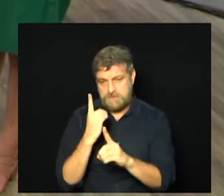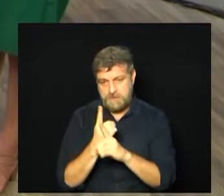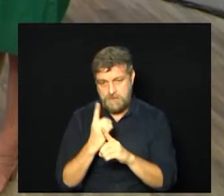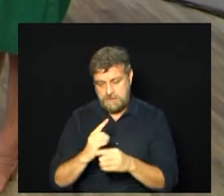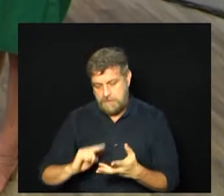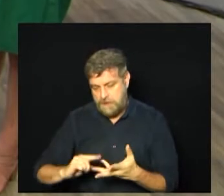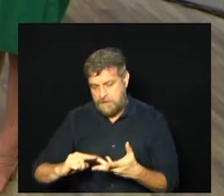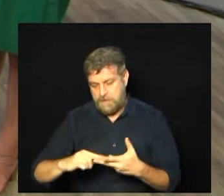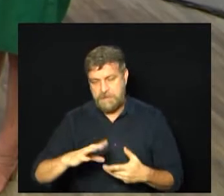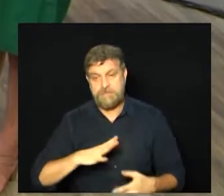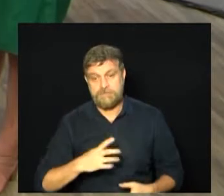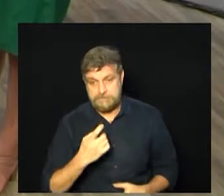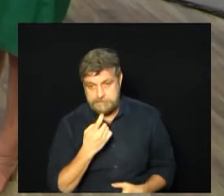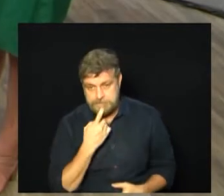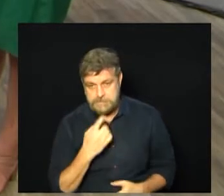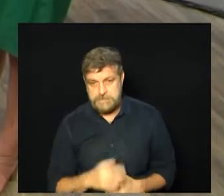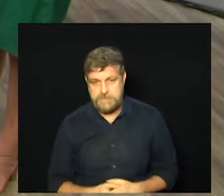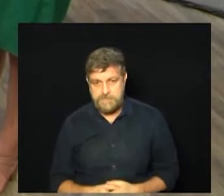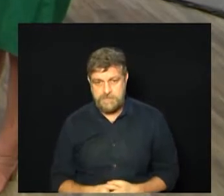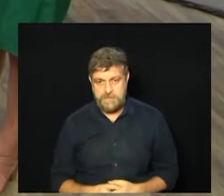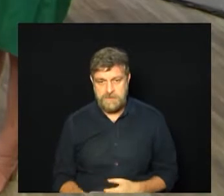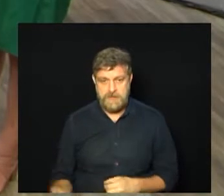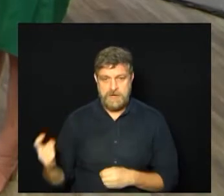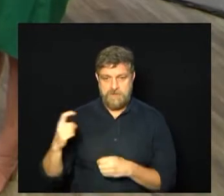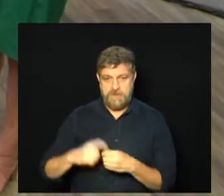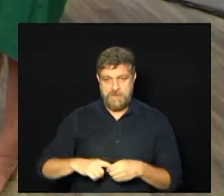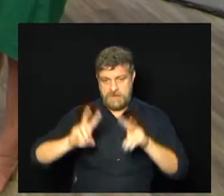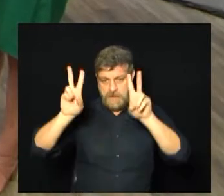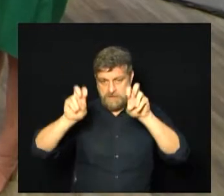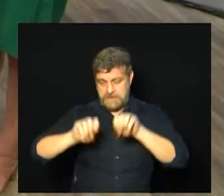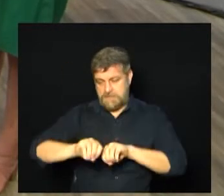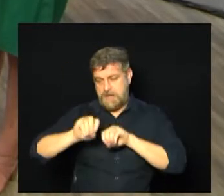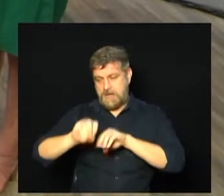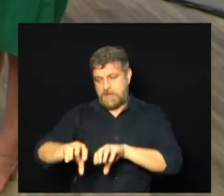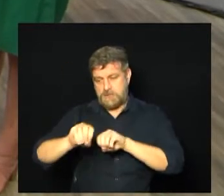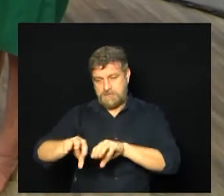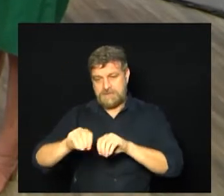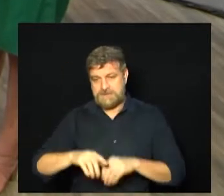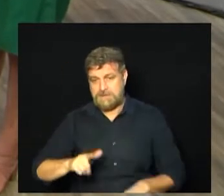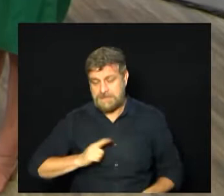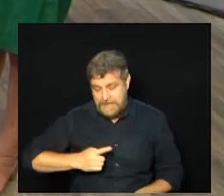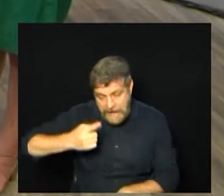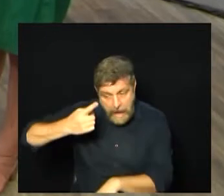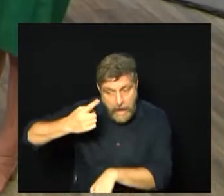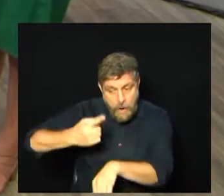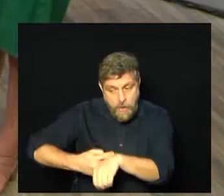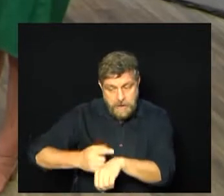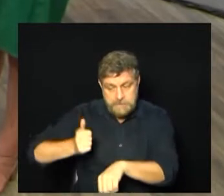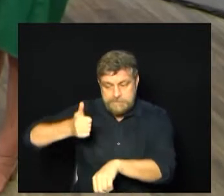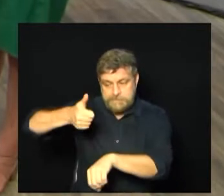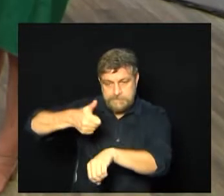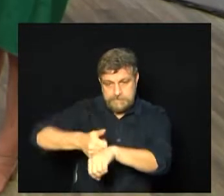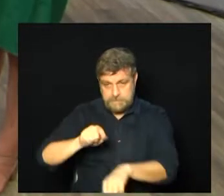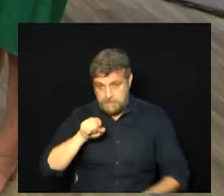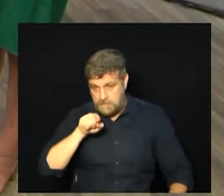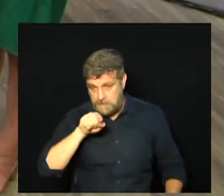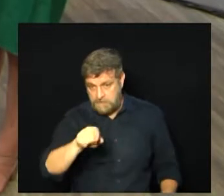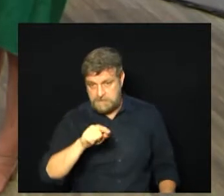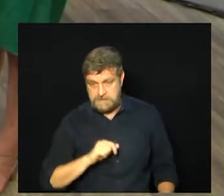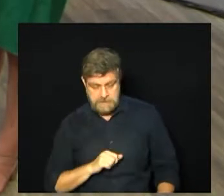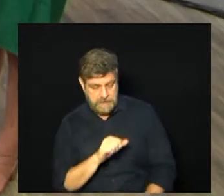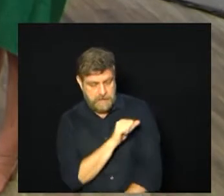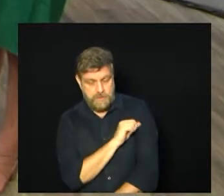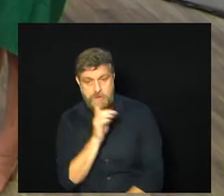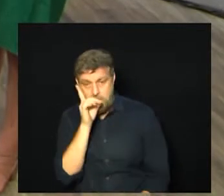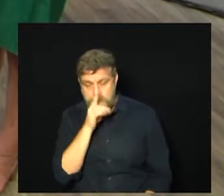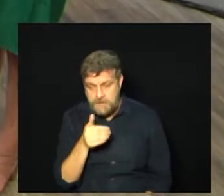tudo mais aqui em Campinas. Mirna Abreu, vamos voltar a falar sobre educação. Tá chegando a hora, hein? Você que é estudante, neste domingo,